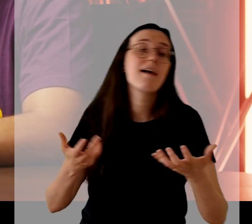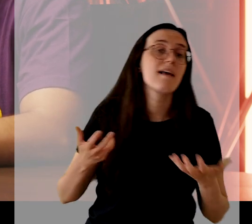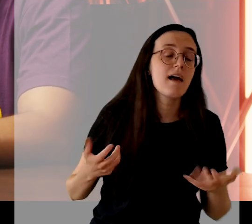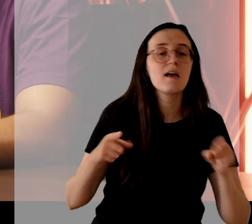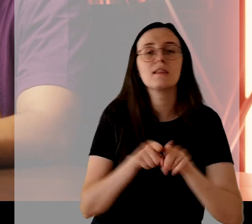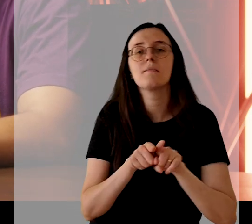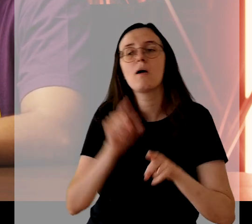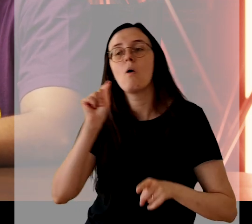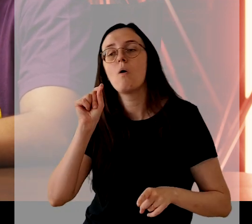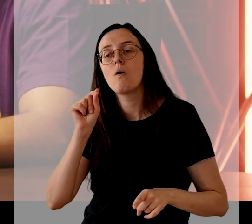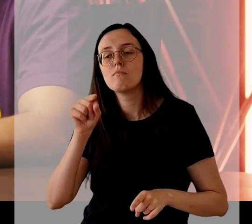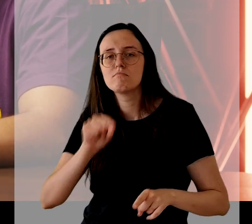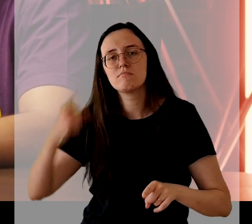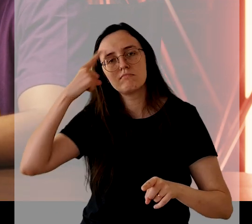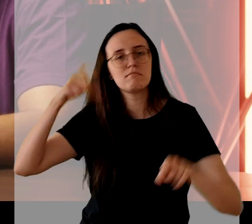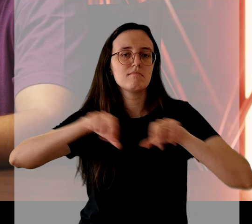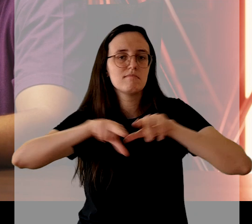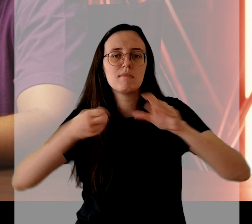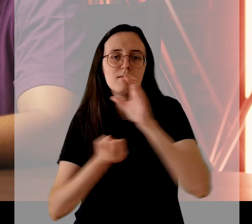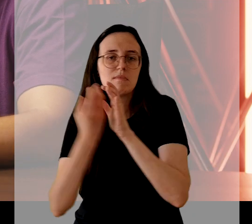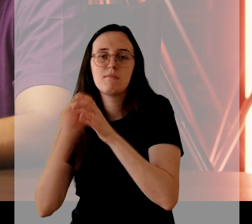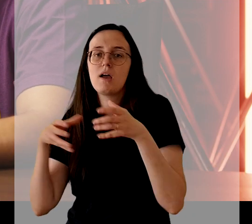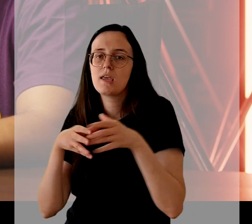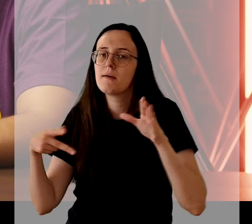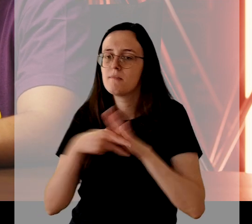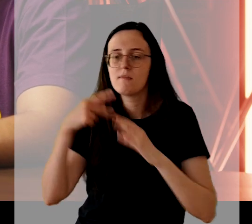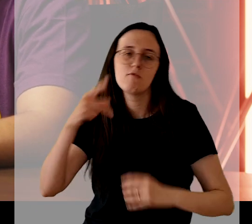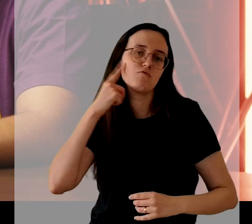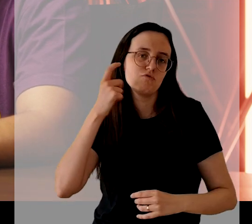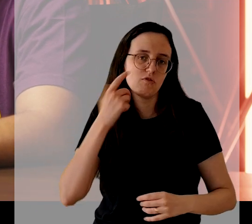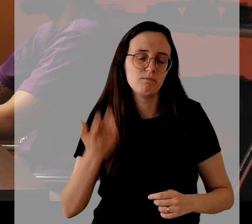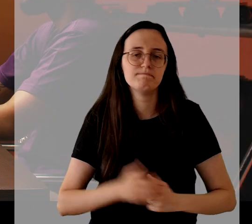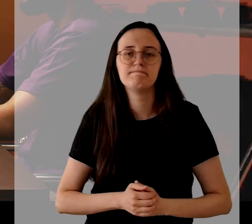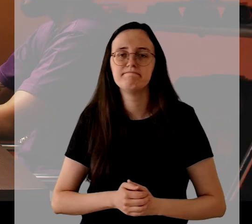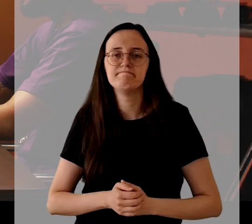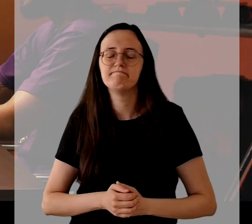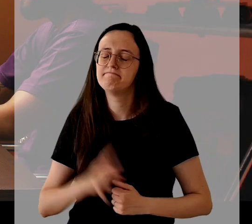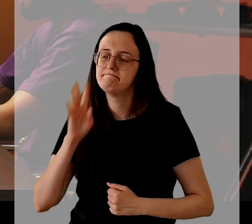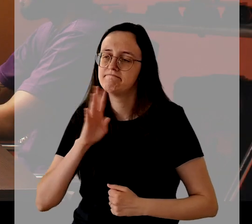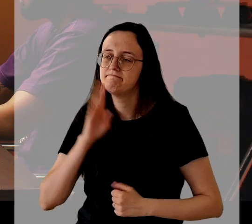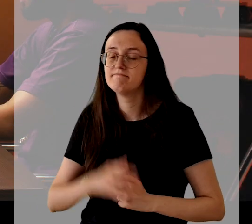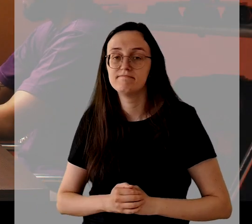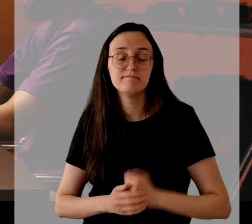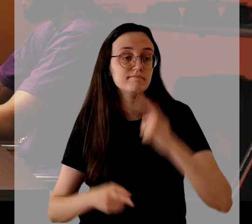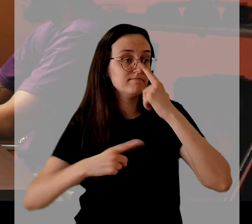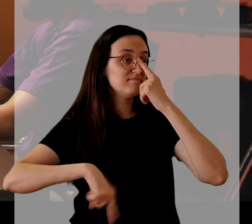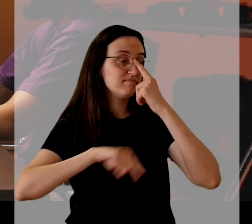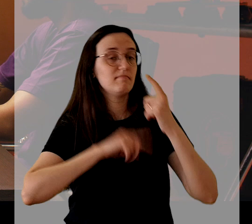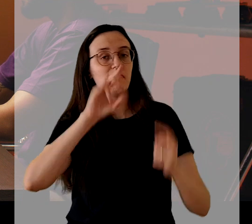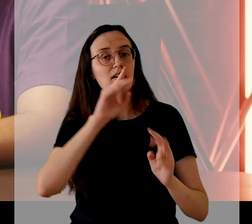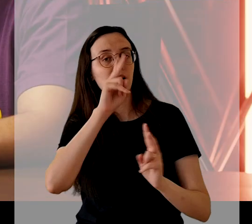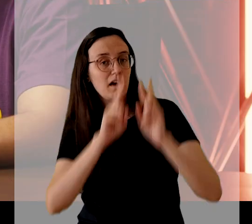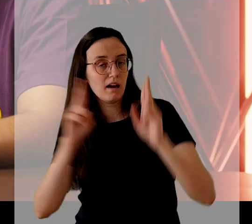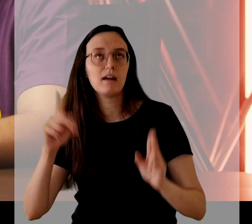direção quer e entre as ideias que vão surgindo da equipe de pós-produção de som. Legal. Então a gente vai